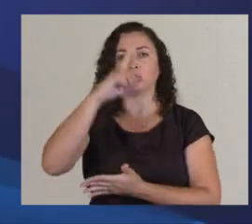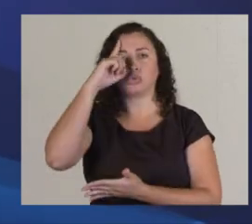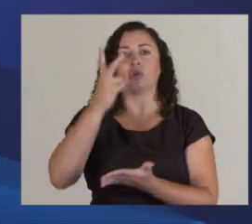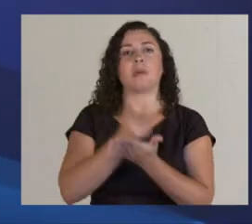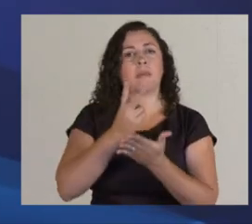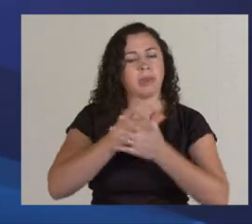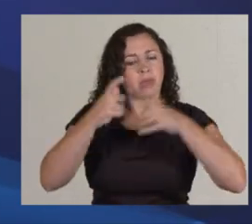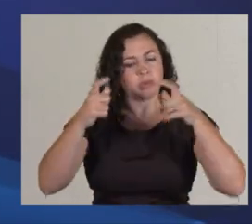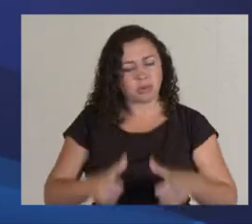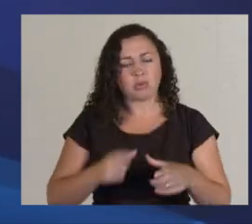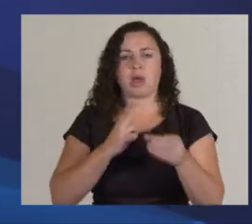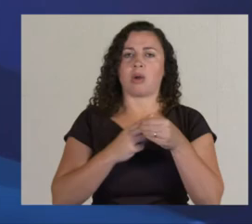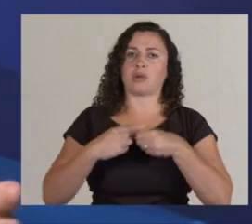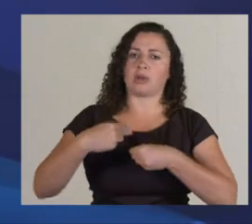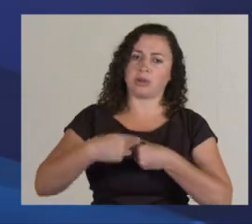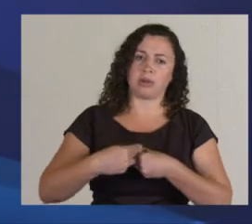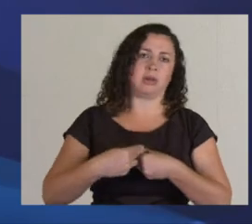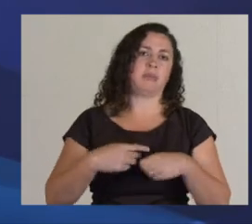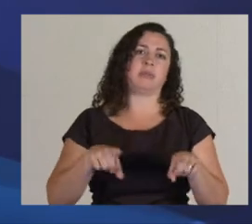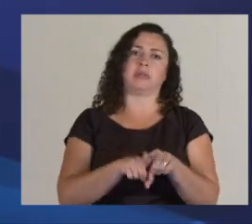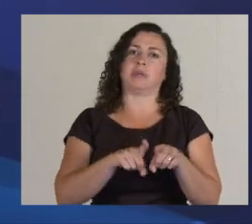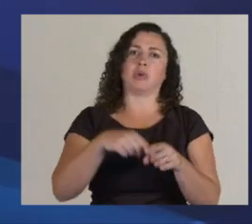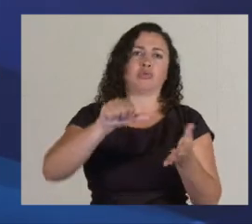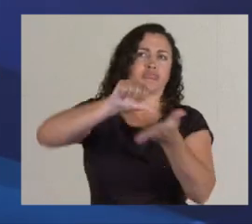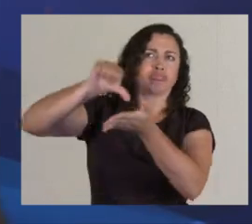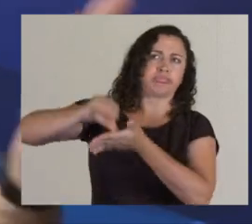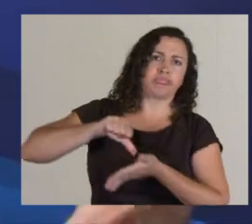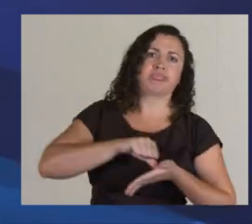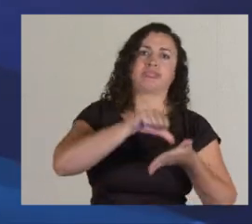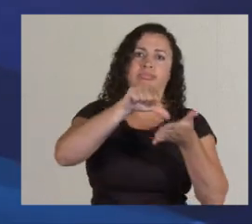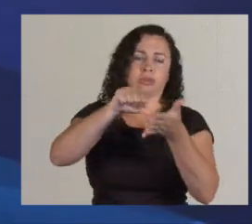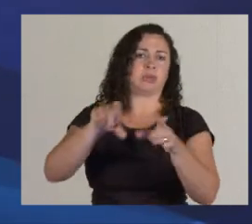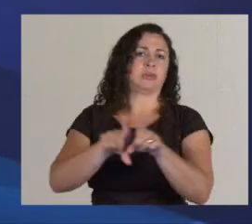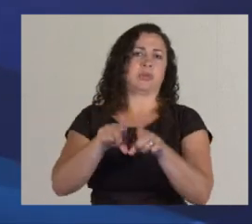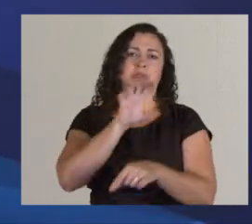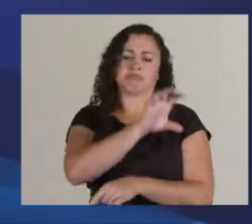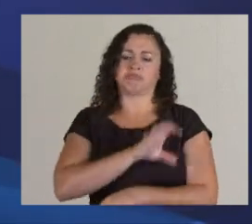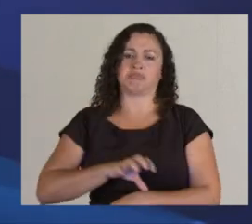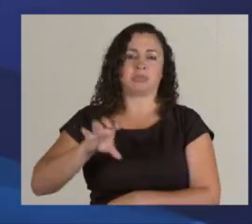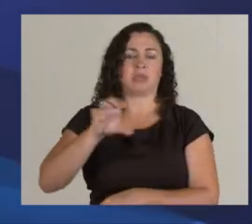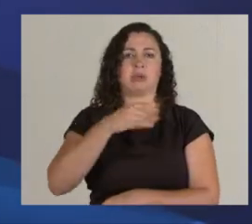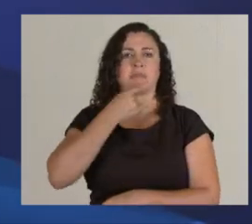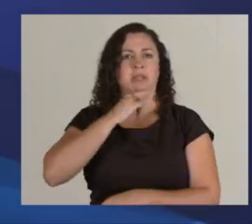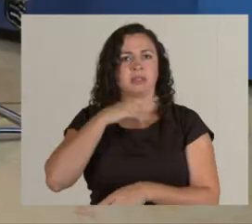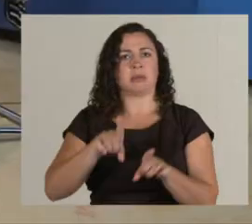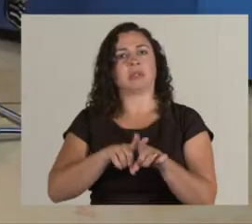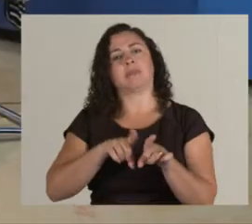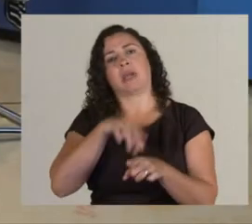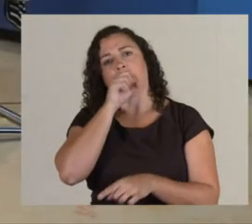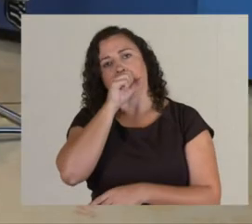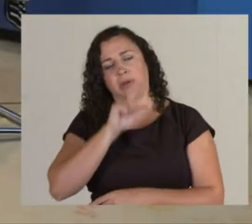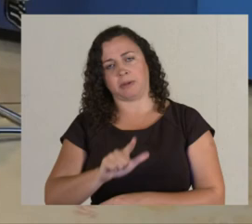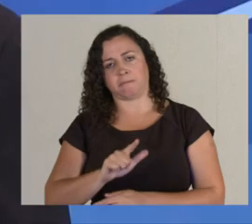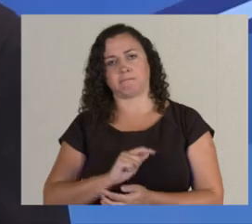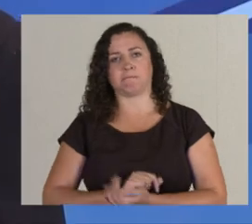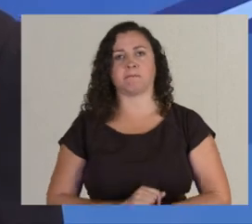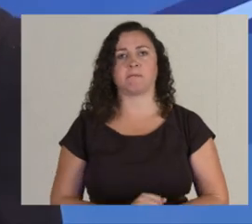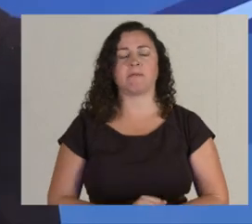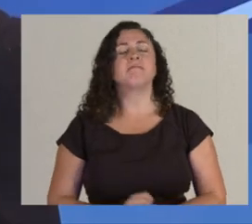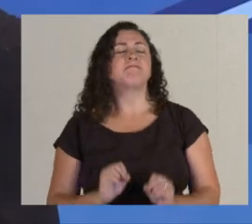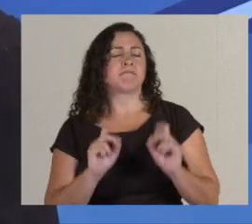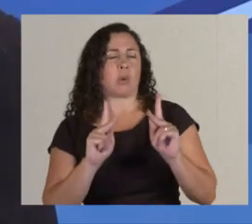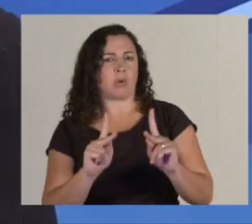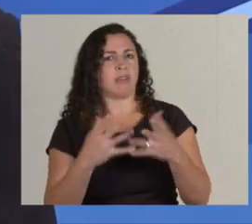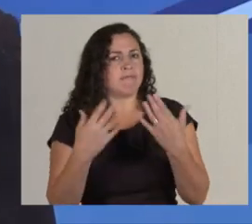lugar, aqui na Unicamp e, no seu, e em Piracicaba e em Limeira. Né? Ok. Bom, nós